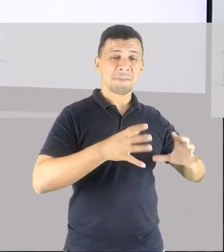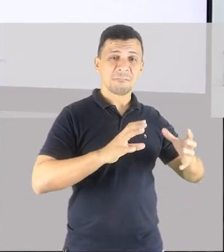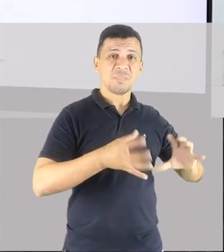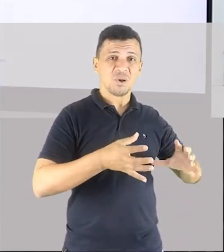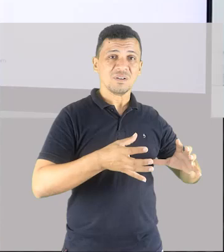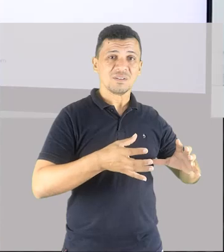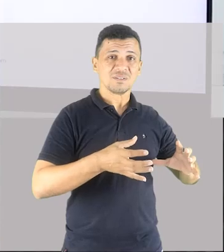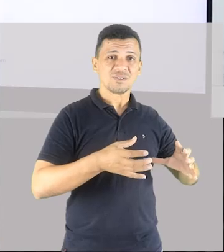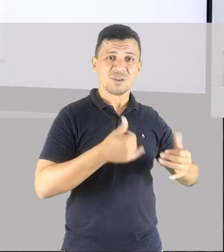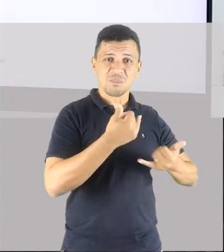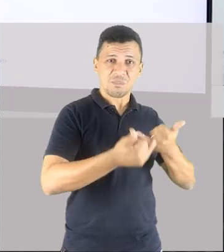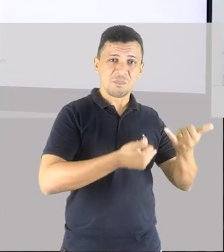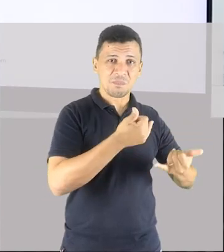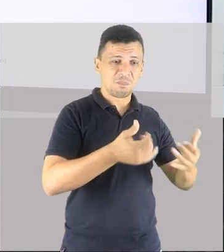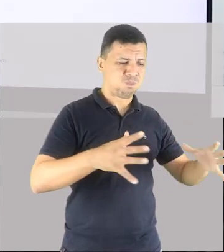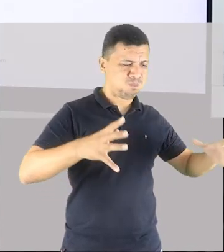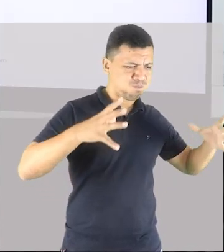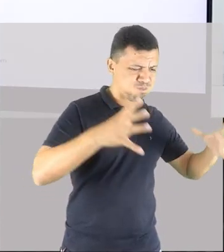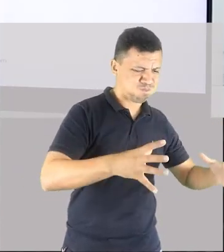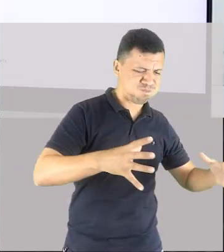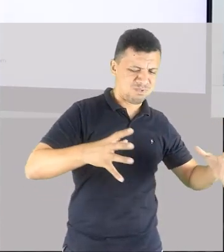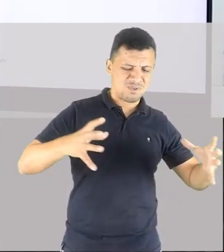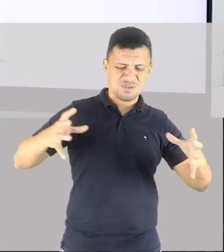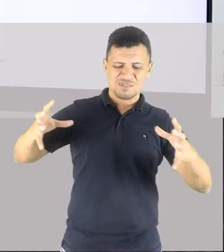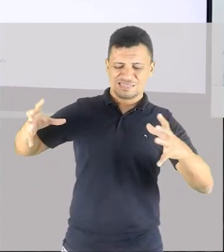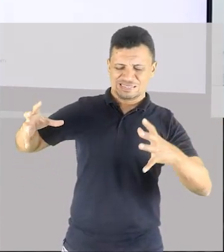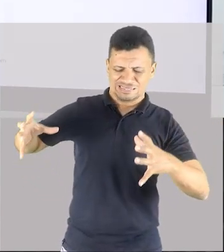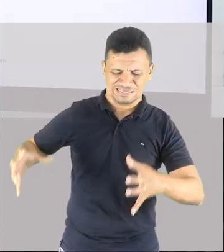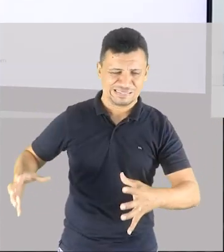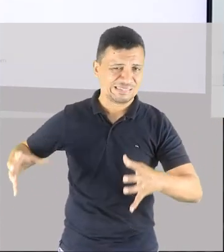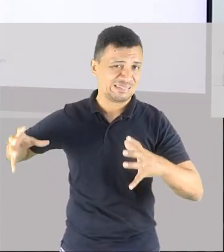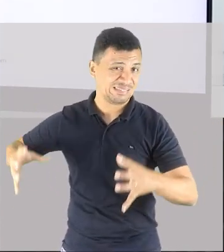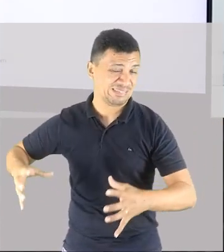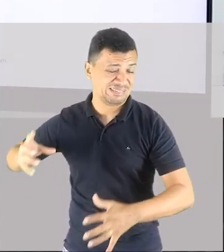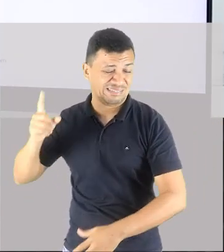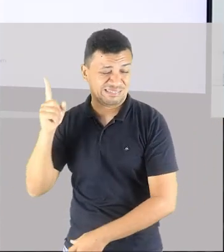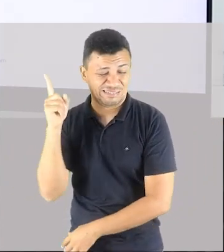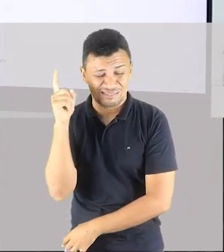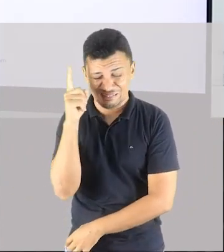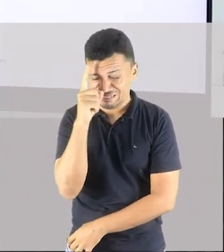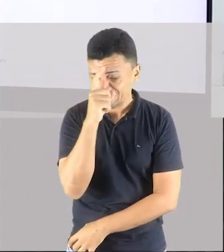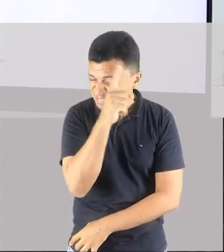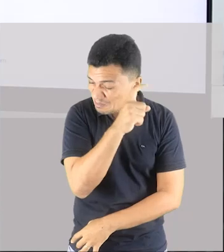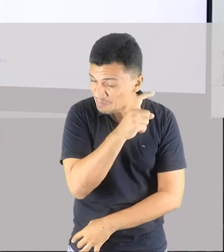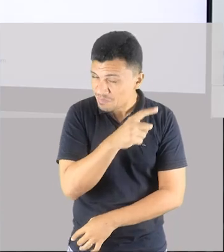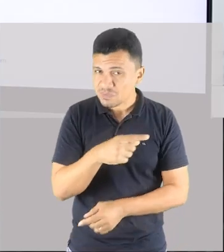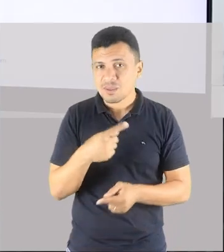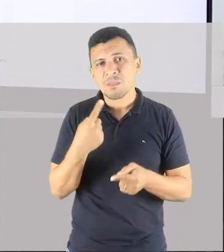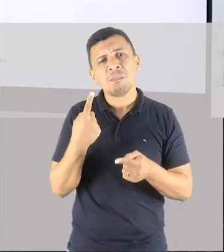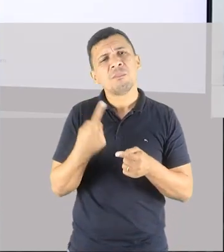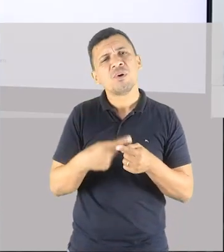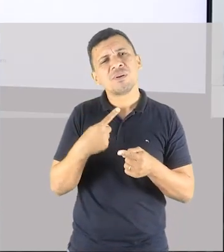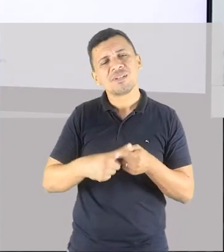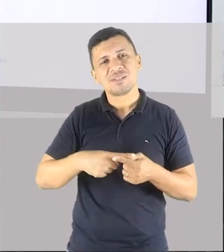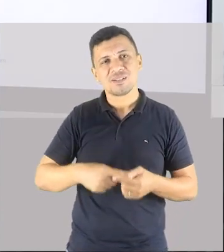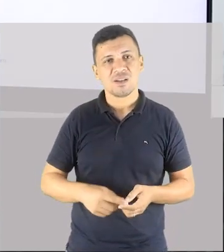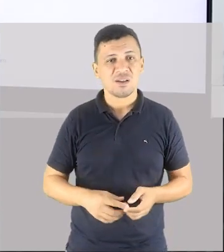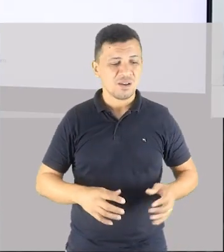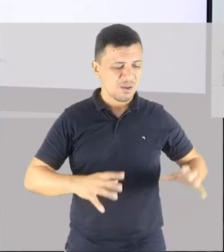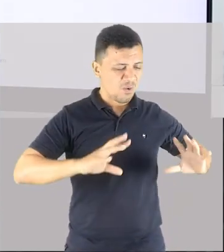e tentar afundar, você vai ter uma dificuldade muito grande. Por quê? Quanto maior